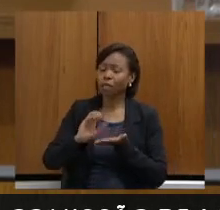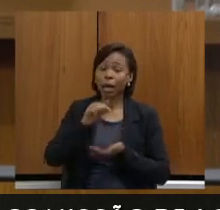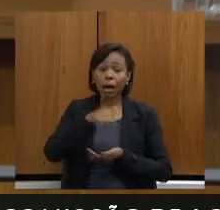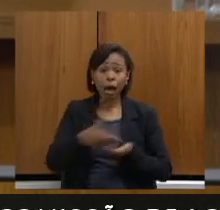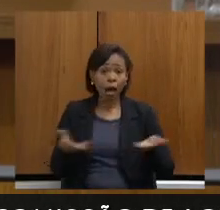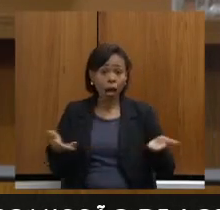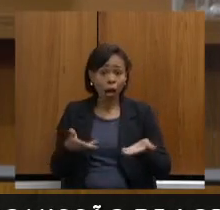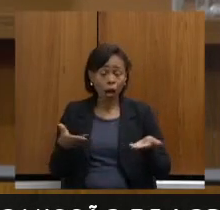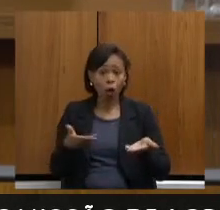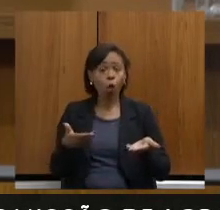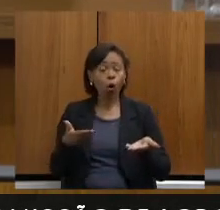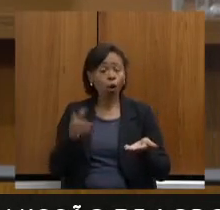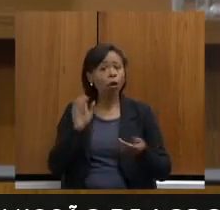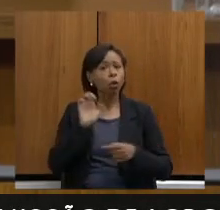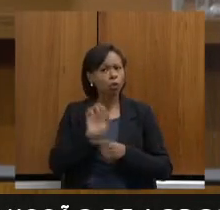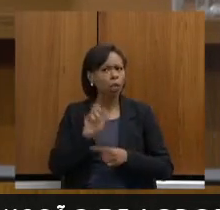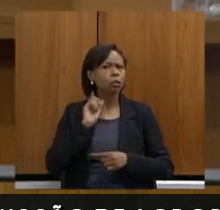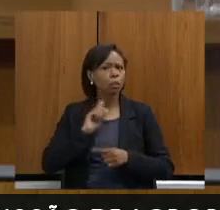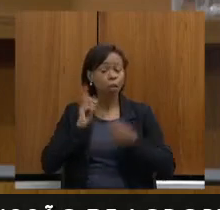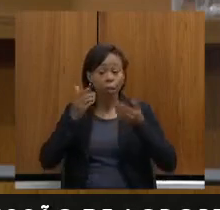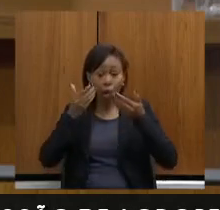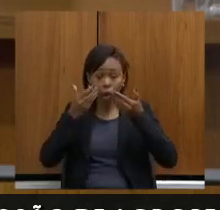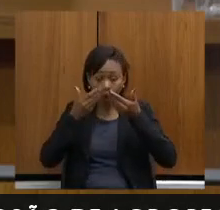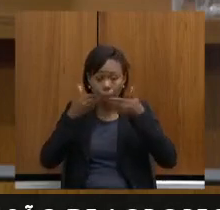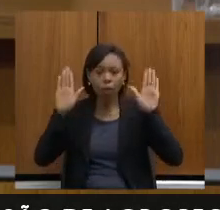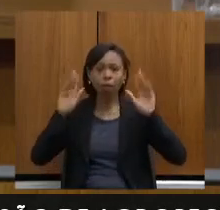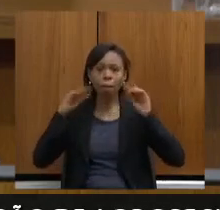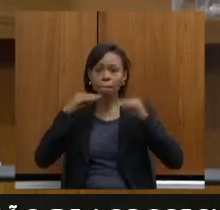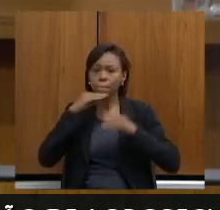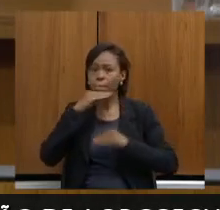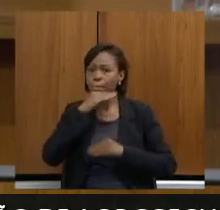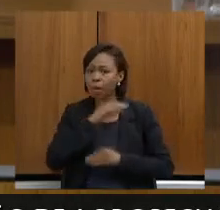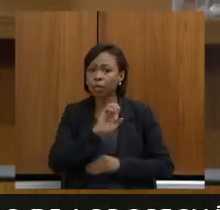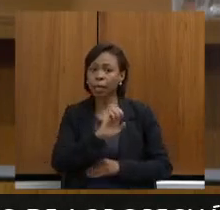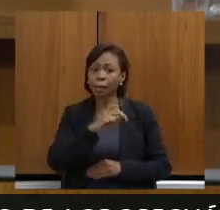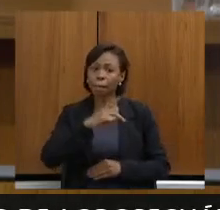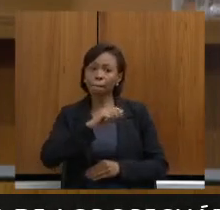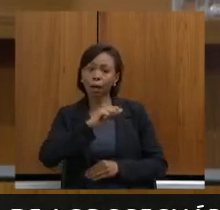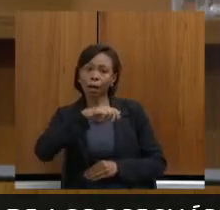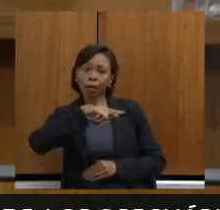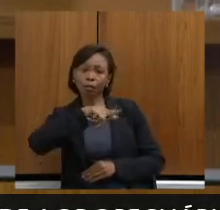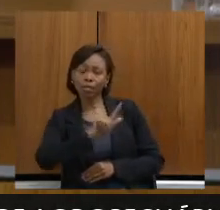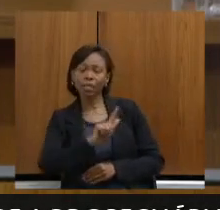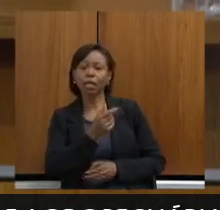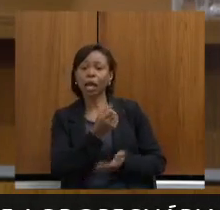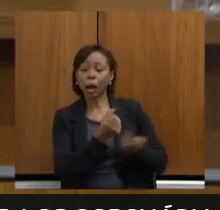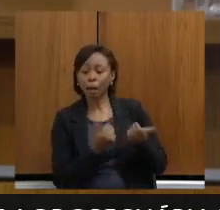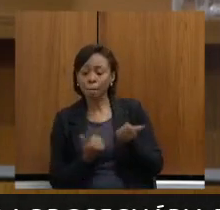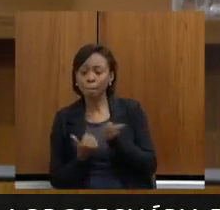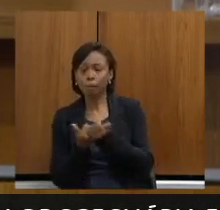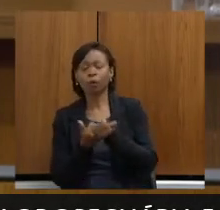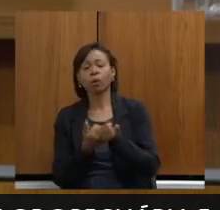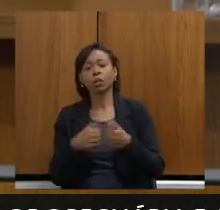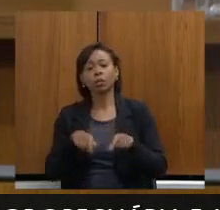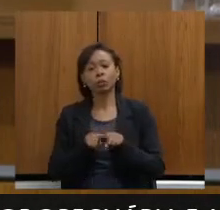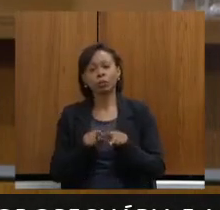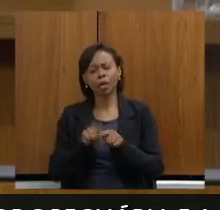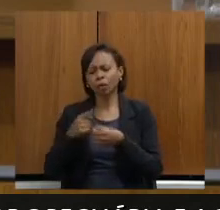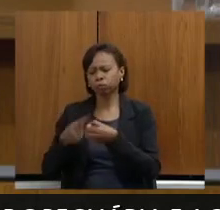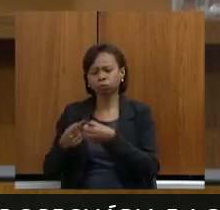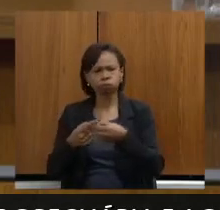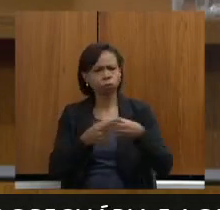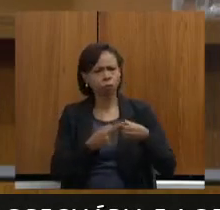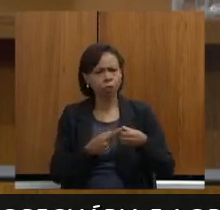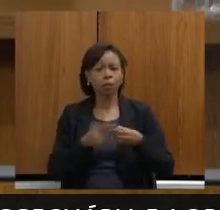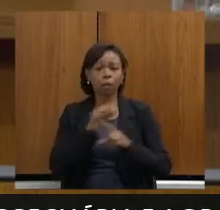está acordando para isso entendido frequente que tem pedido apoio da família em diferentes setores produtivos dos seus municípios então também a